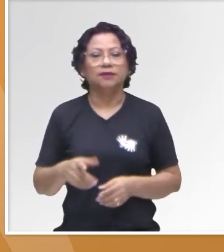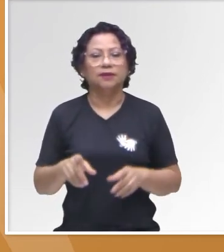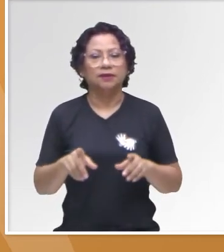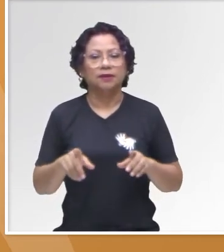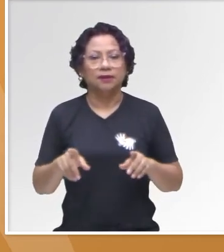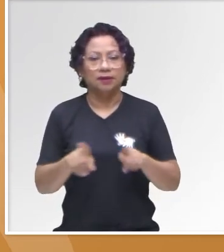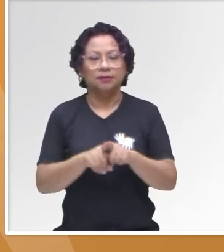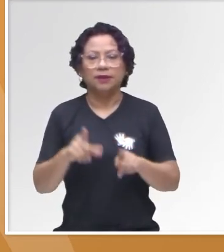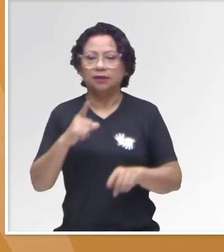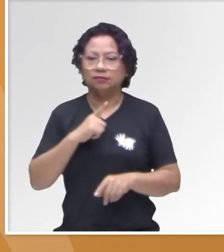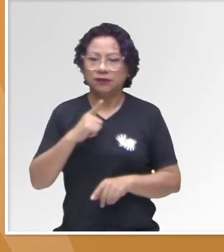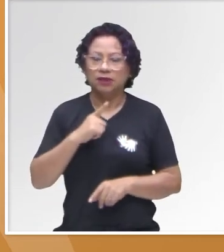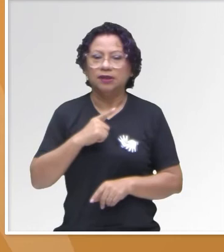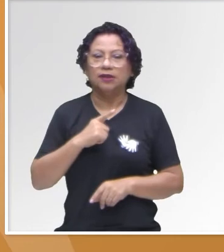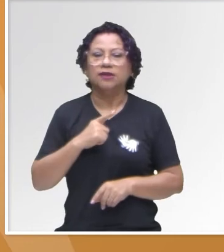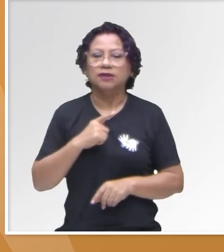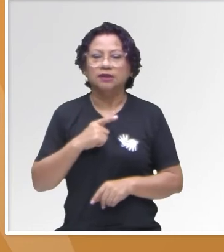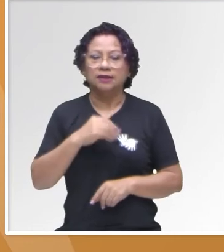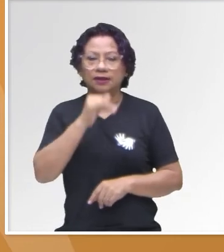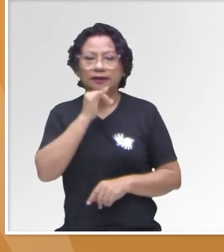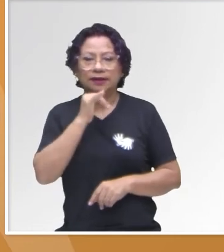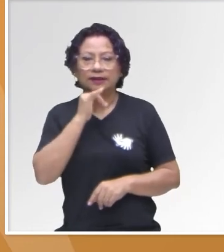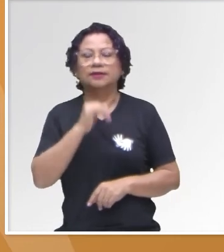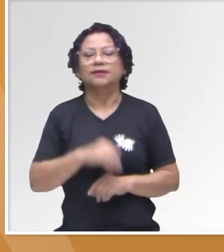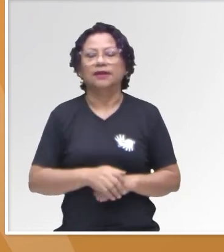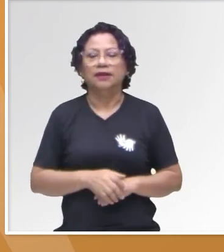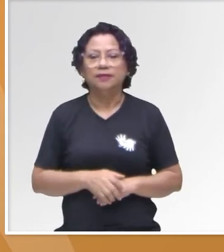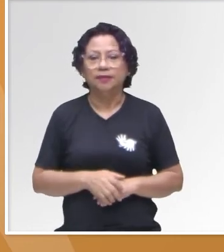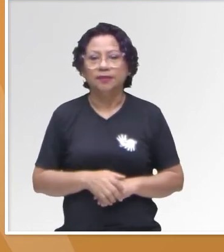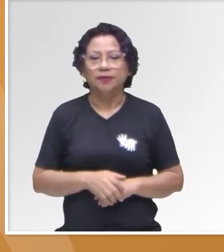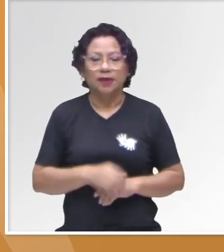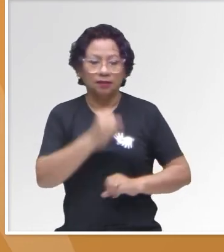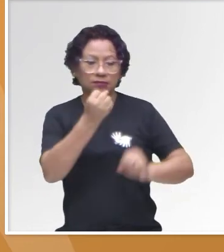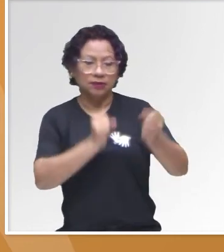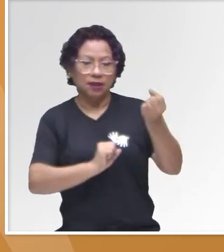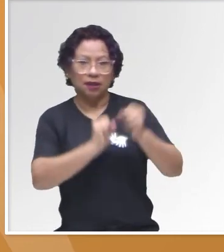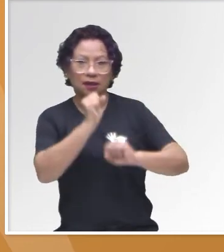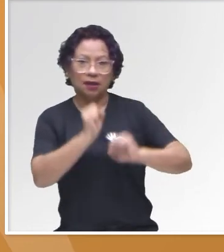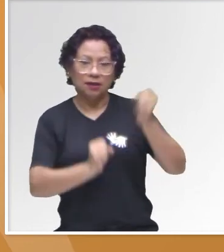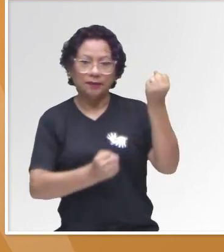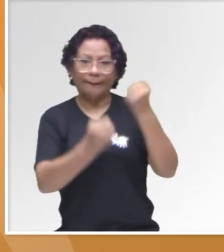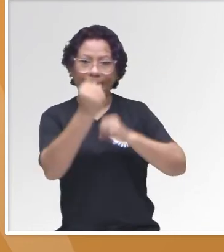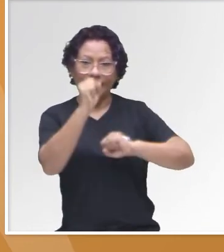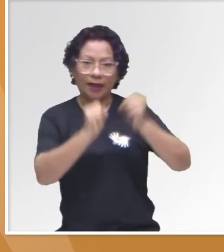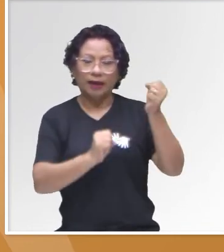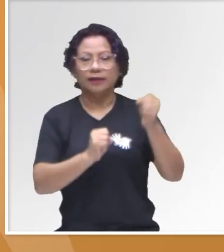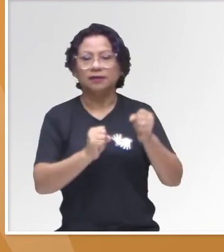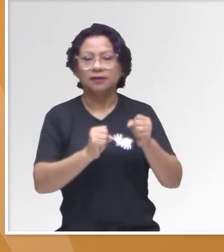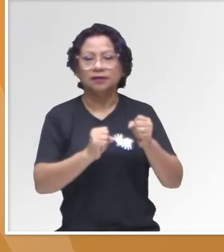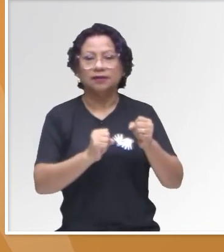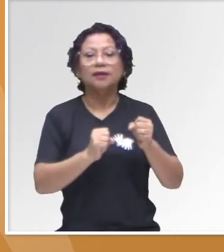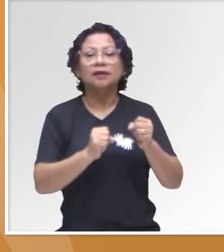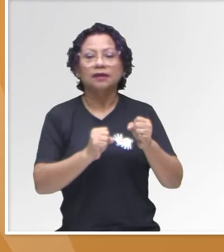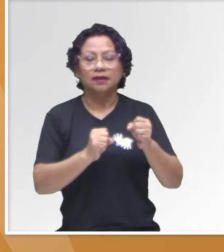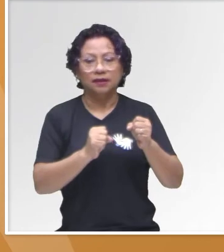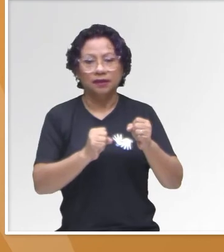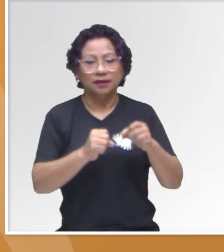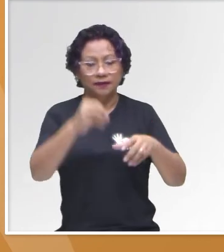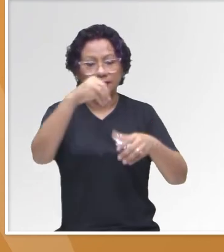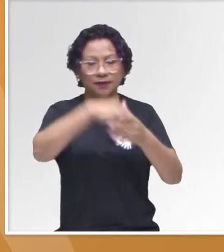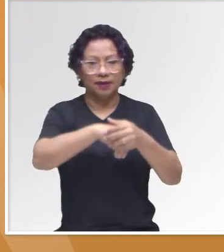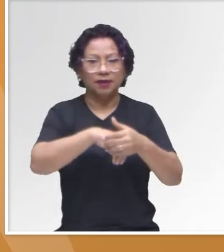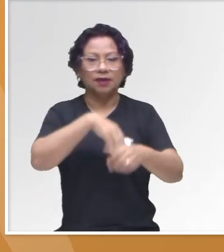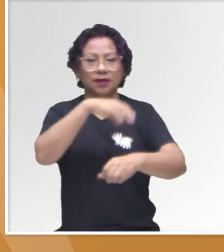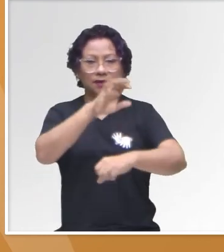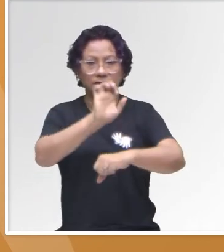a instalação de filiais de multinacionais, né, que é o exemplo dessas 3 empresas aí que eu coloquei para vocês também. O crescimento na